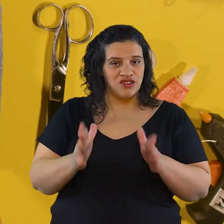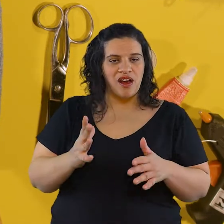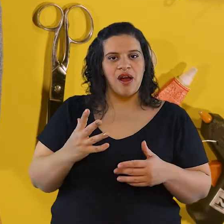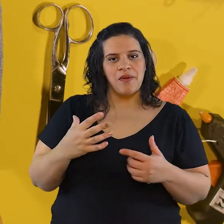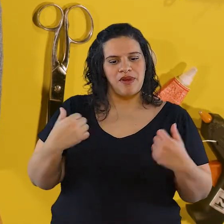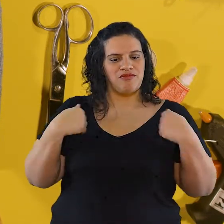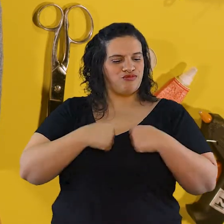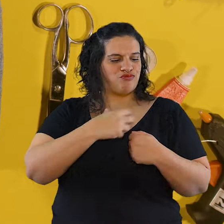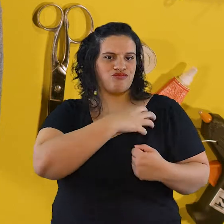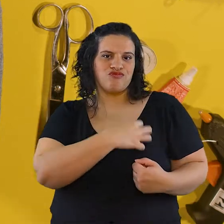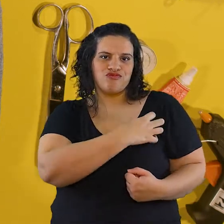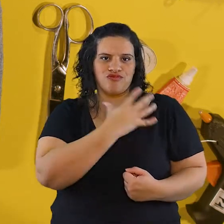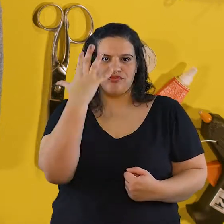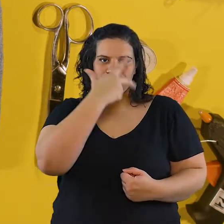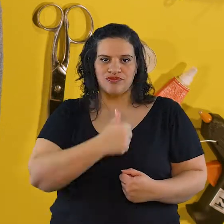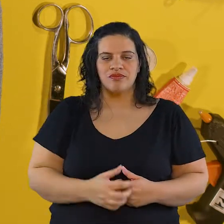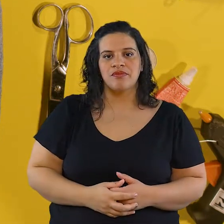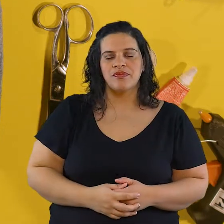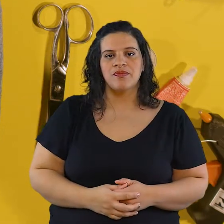para decorar a peça,